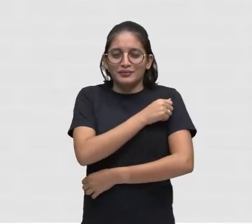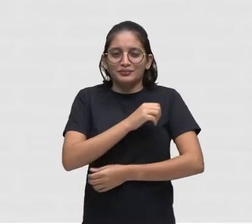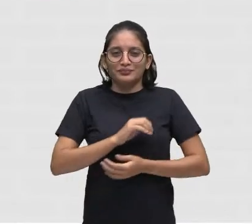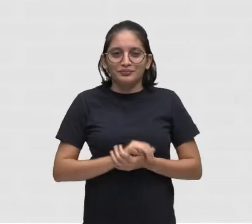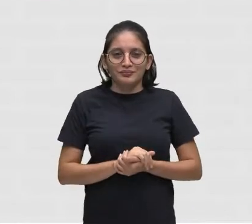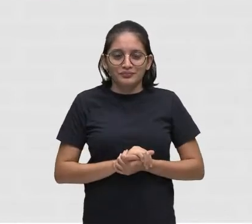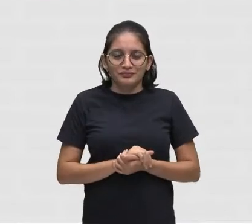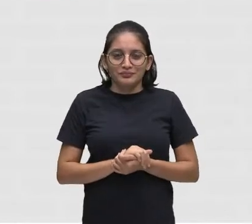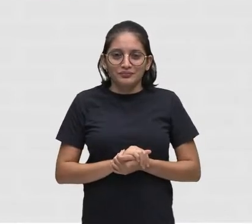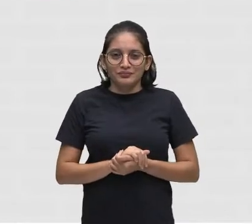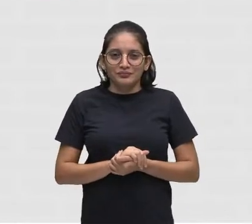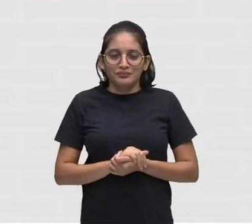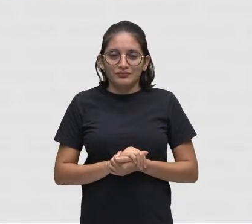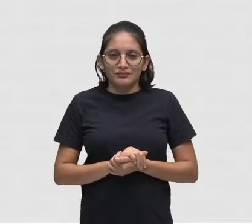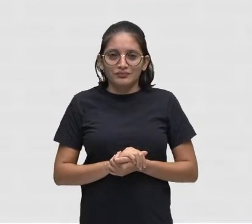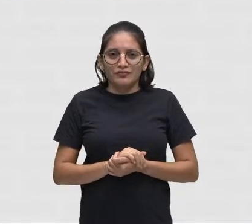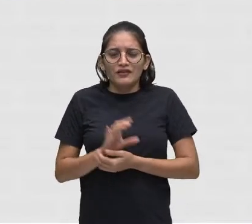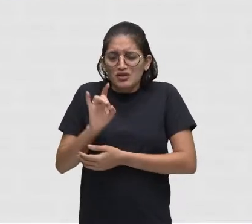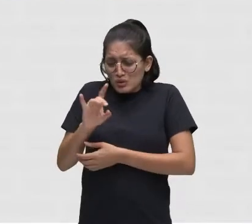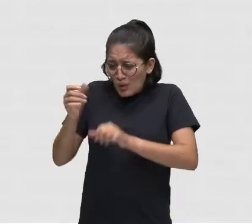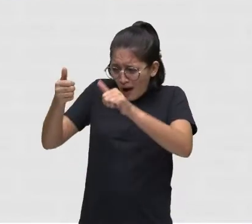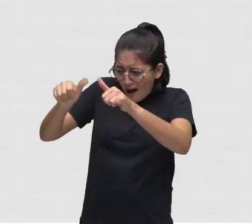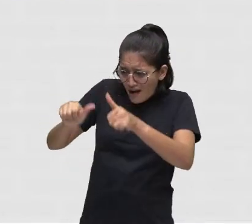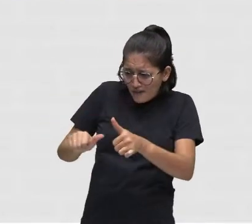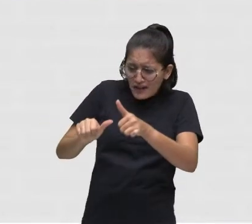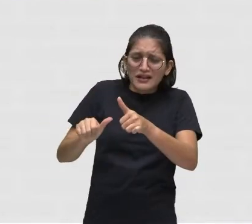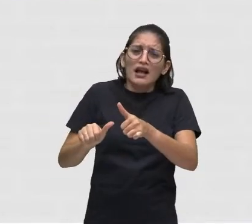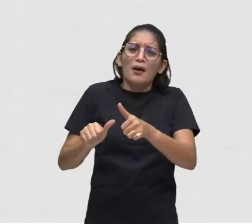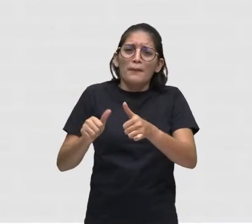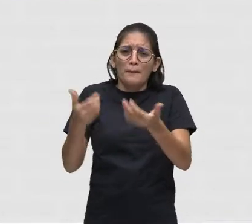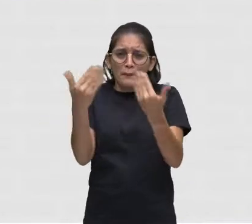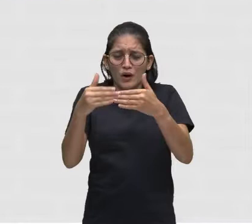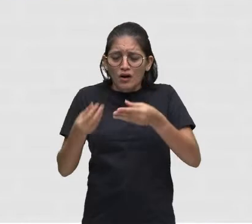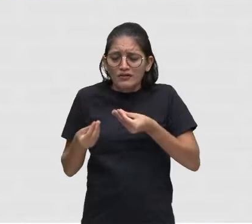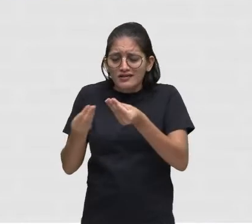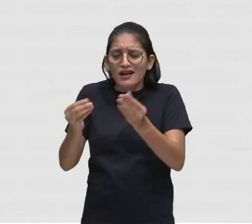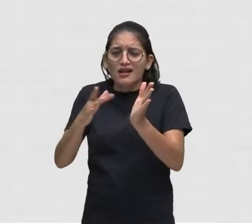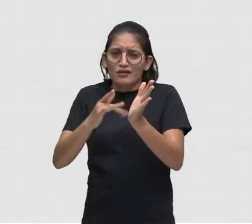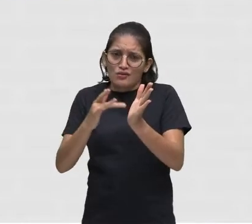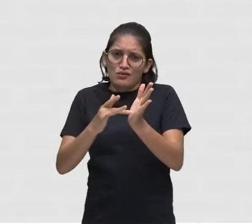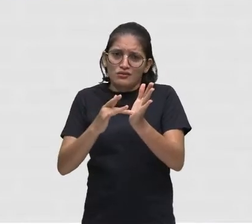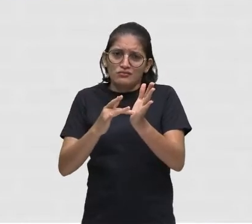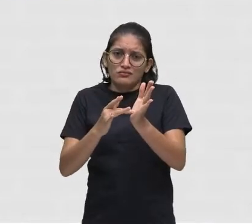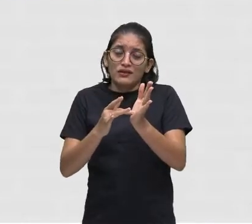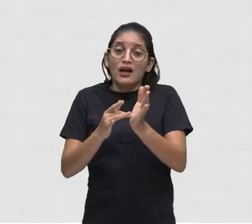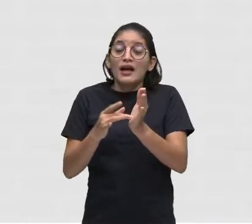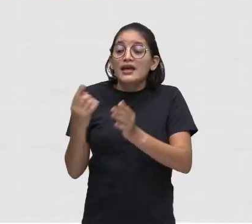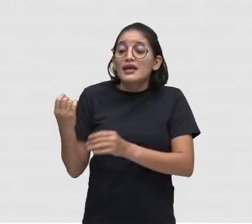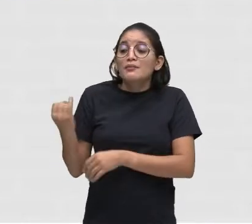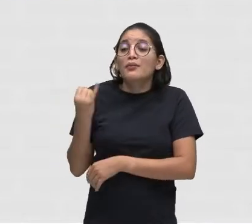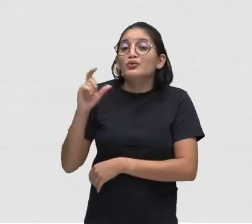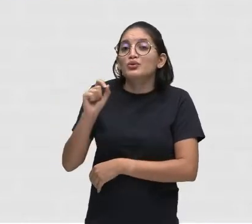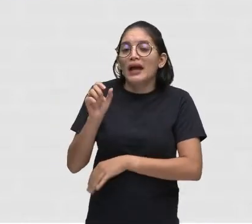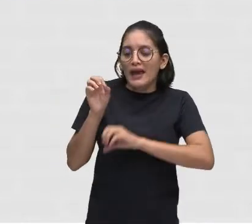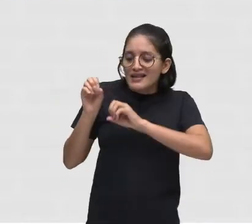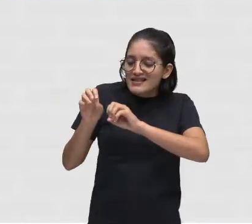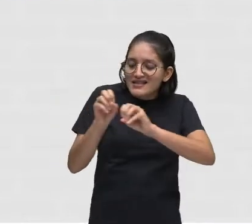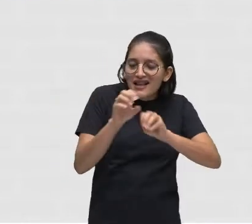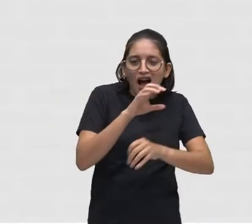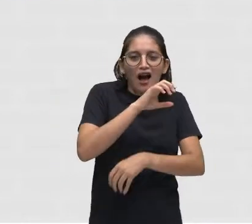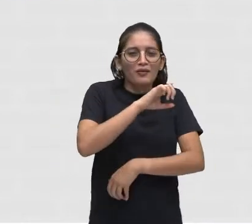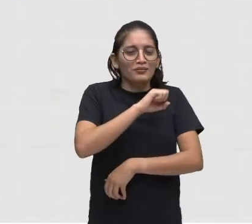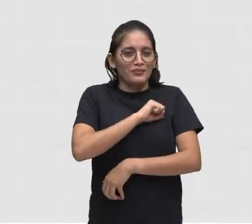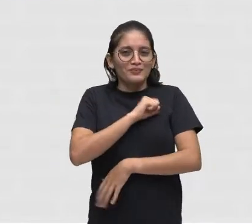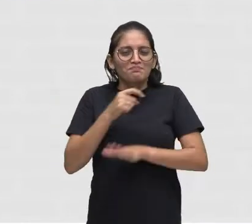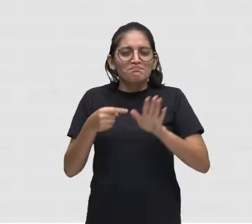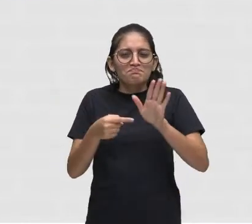Mais do que avaliar as provas e dar notas, o importante é ensinar com amor, demonstrando que